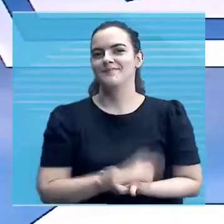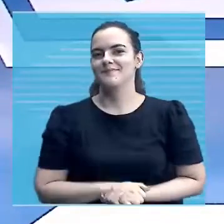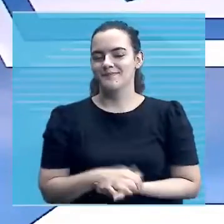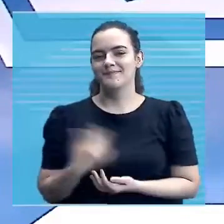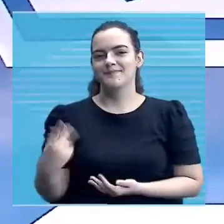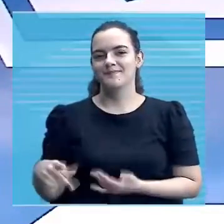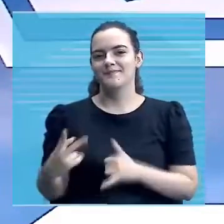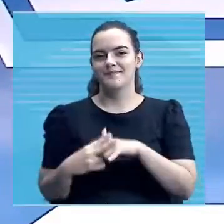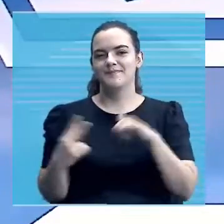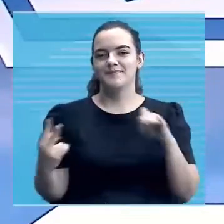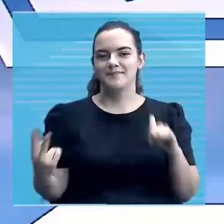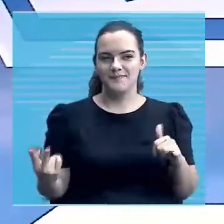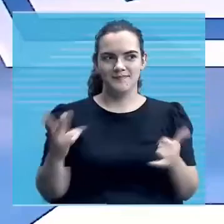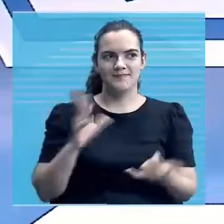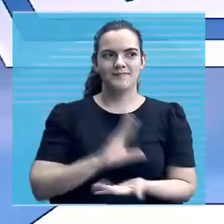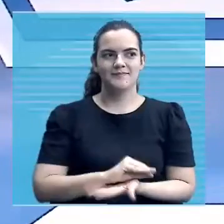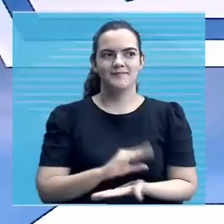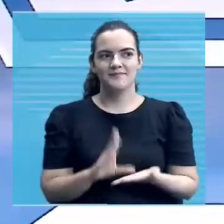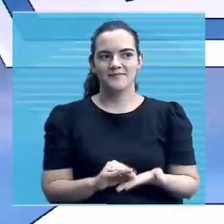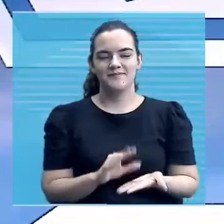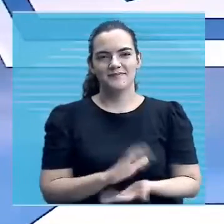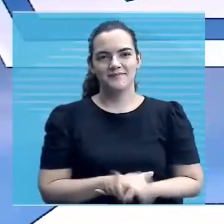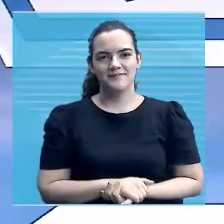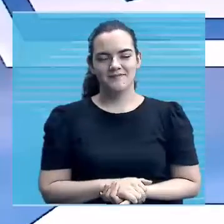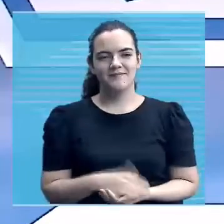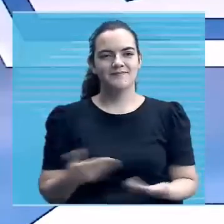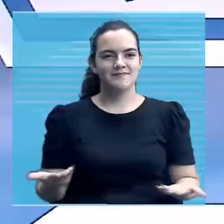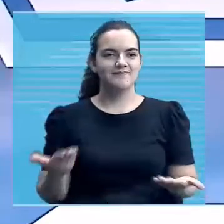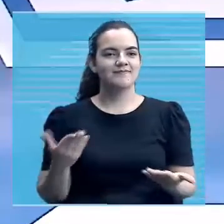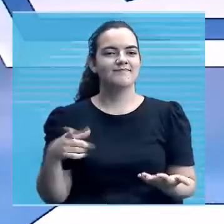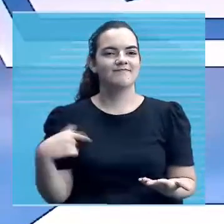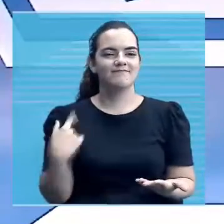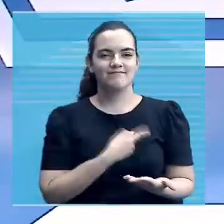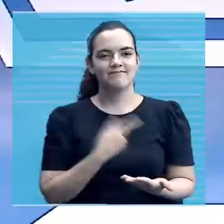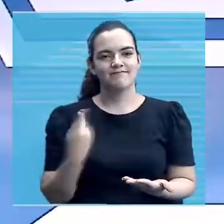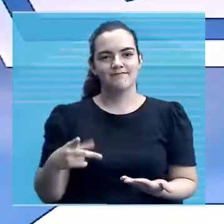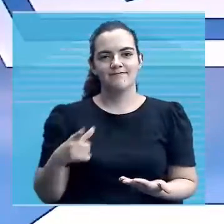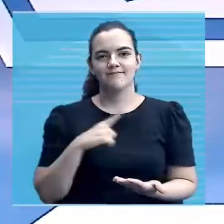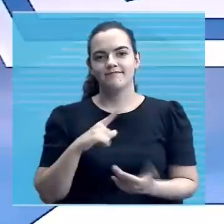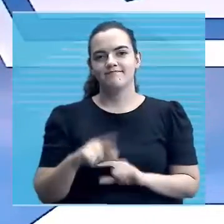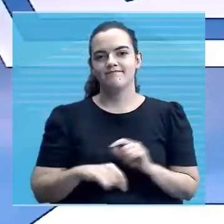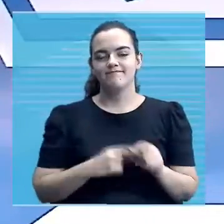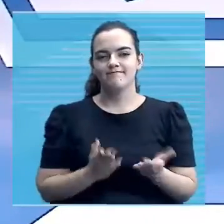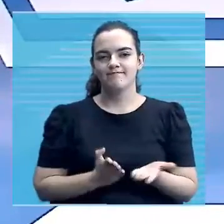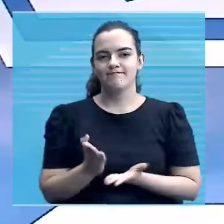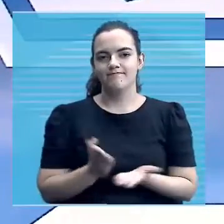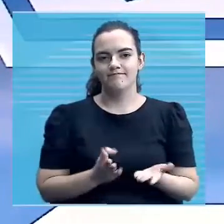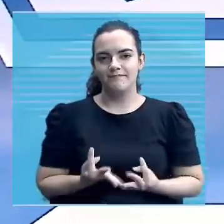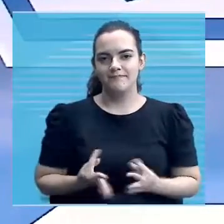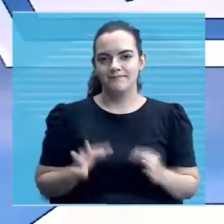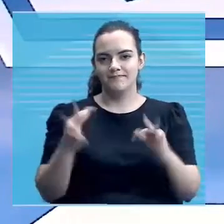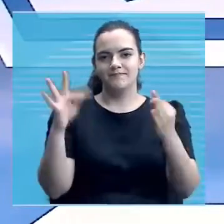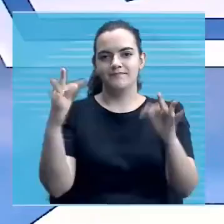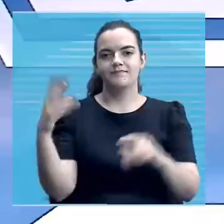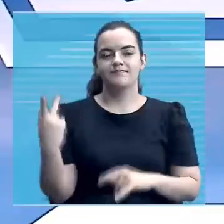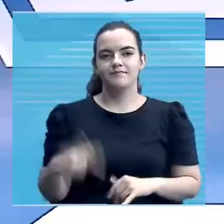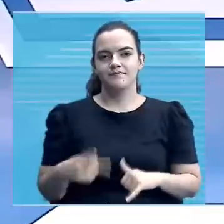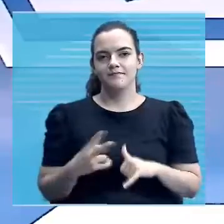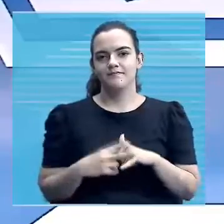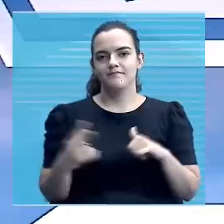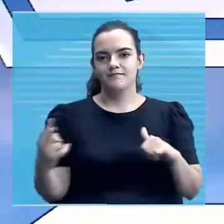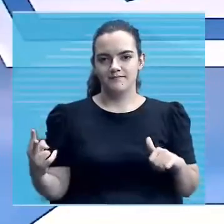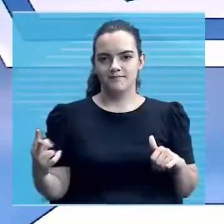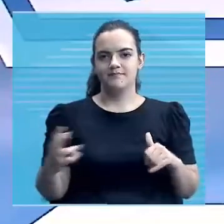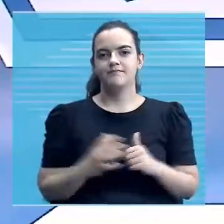Canal Educação Seduc. É um programa com mediação tecnológica, programa do Canal